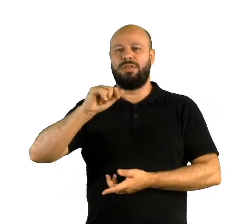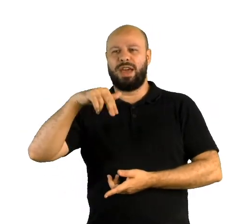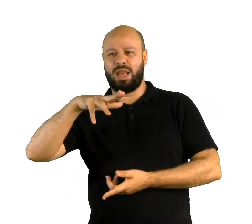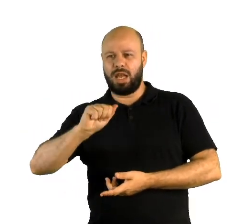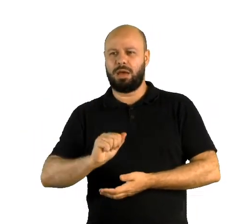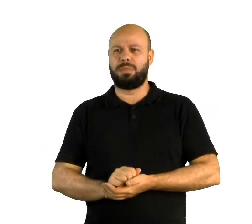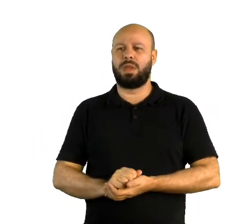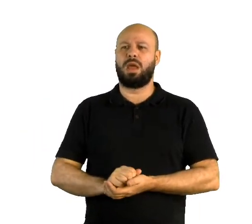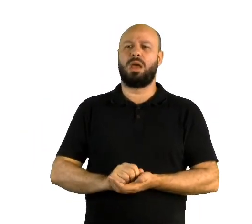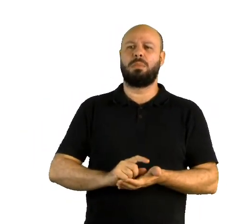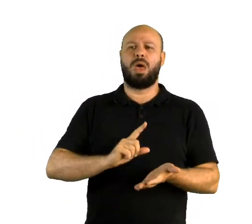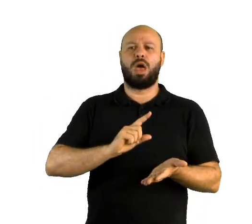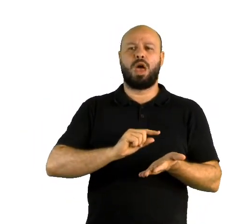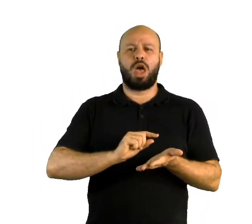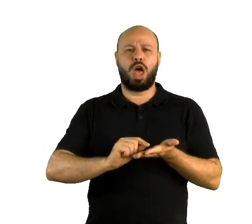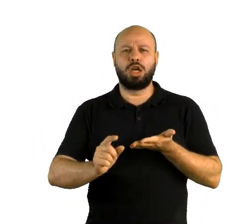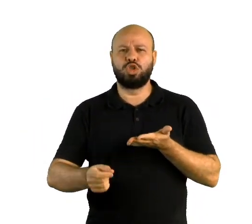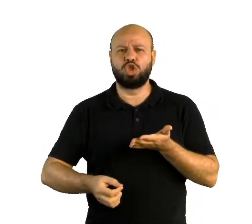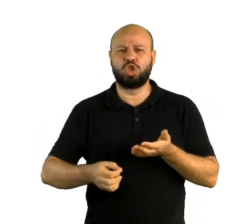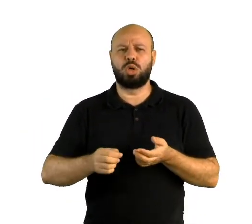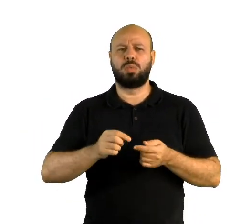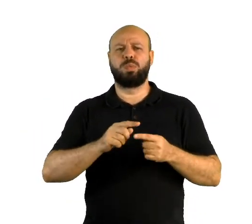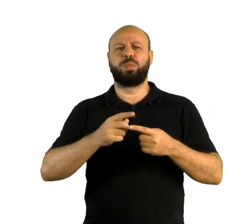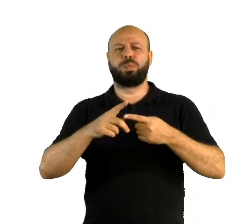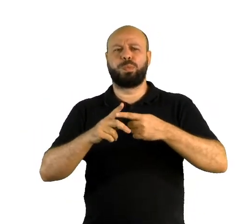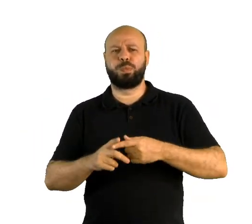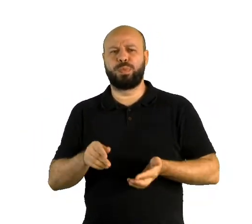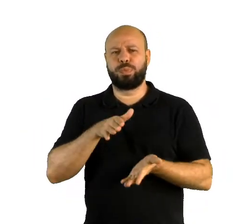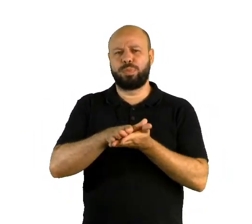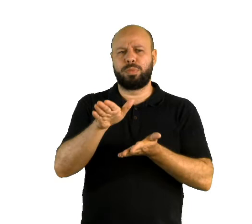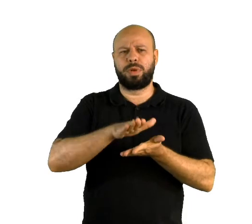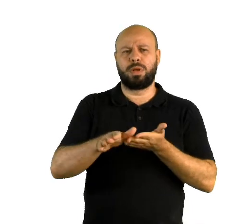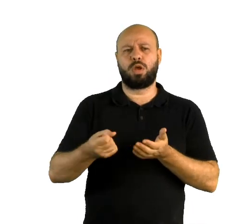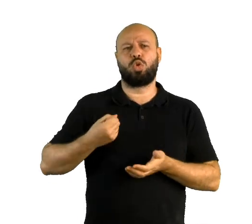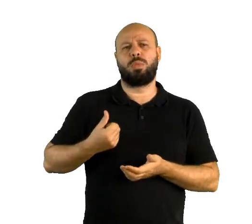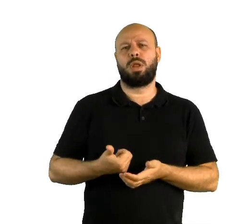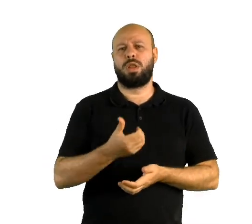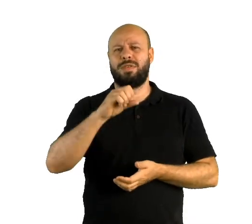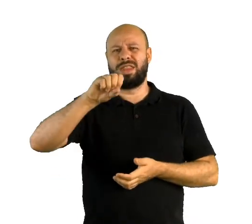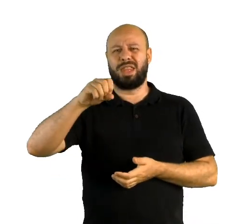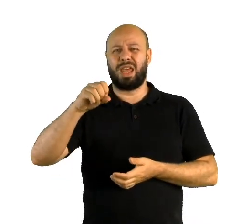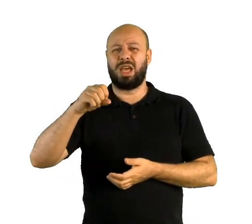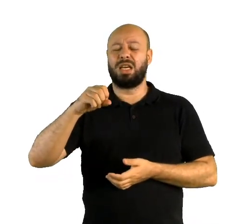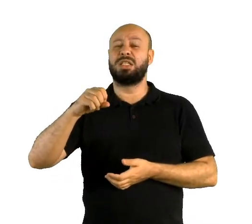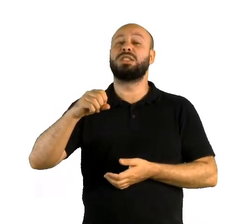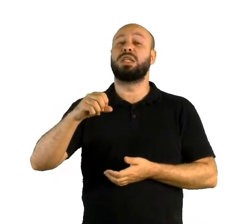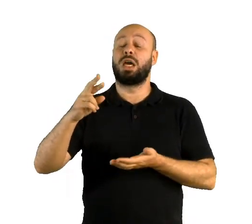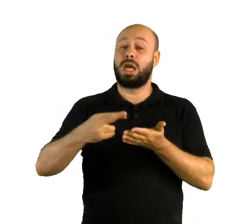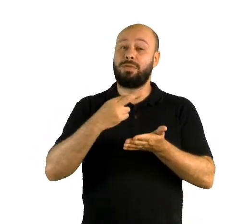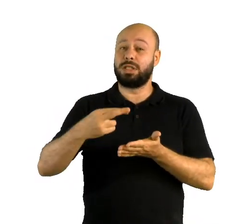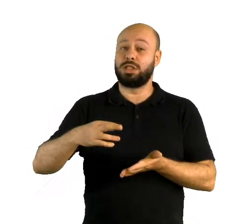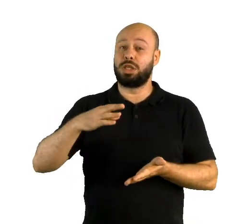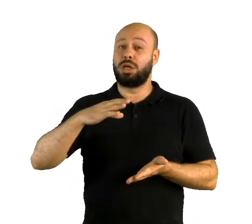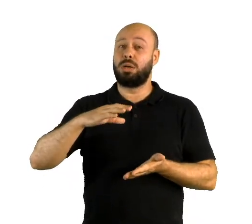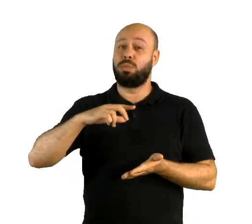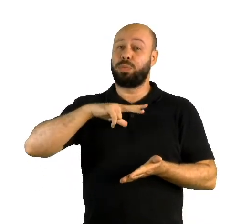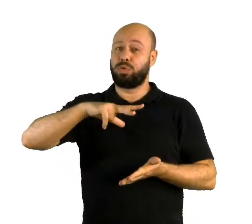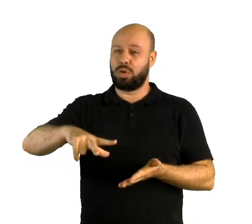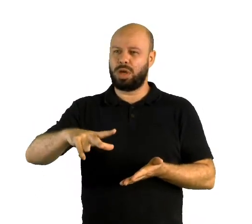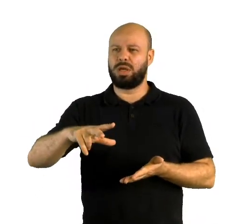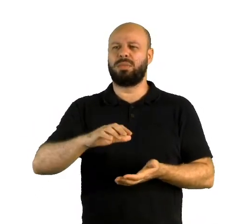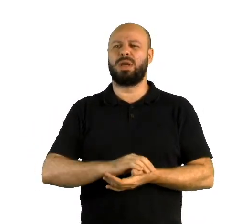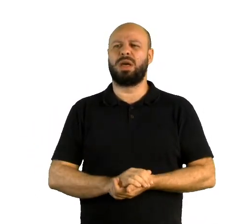revisor, publicado número 93 da Revista Portuguesa, Círio Pocente